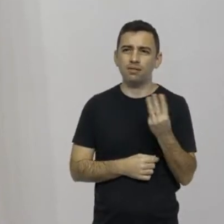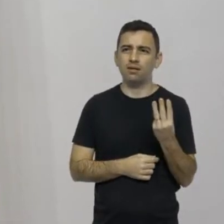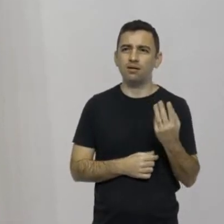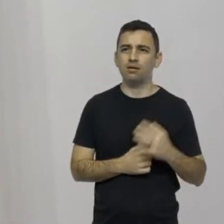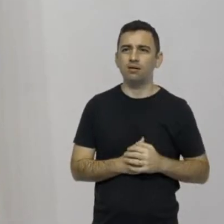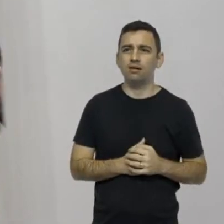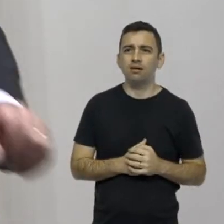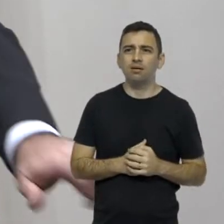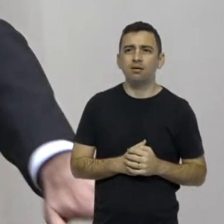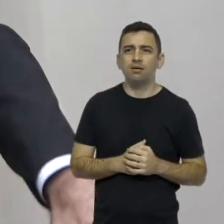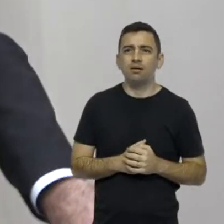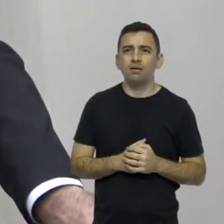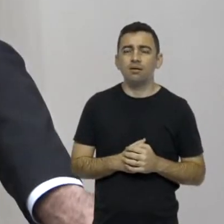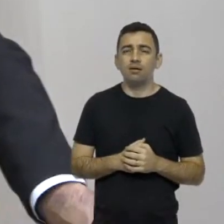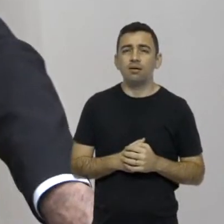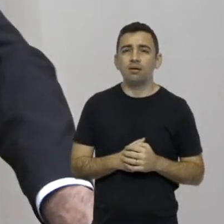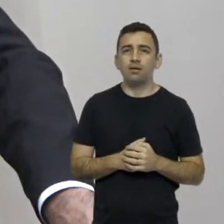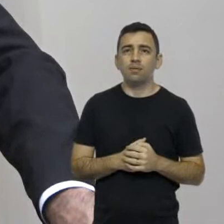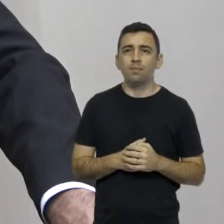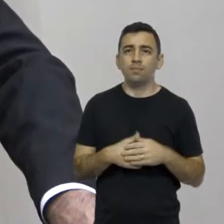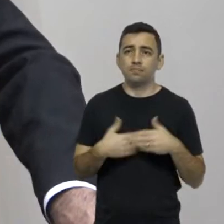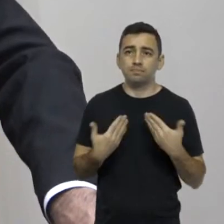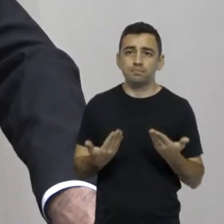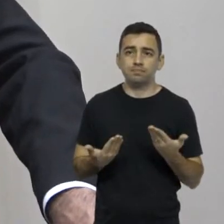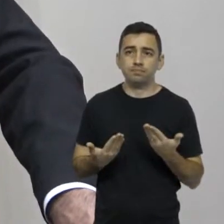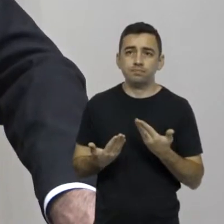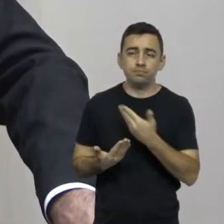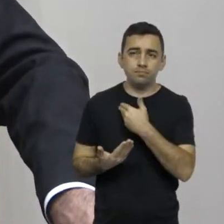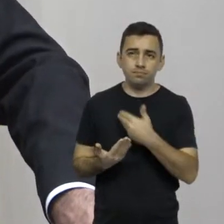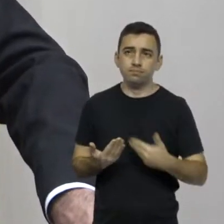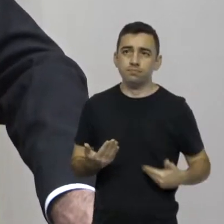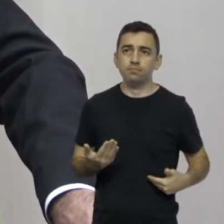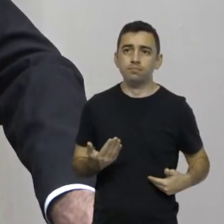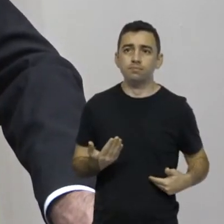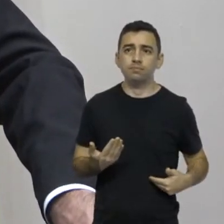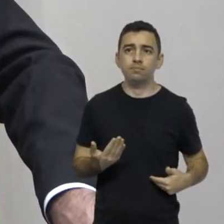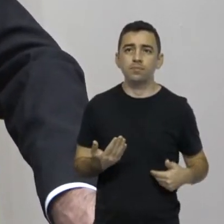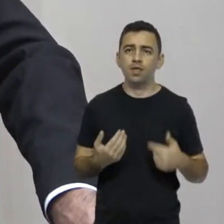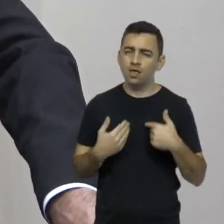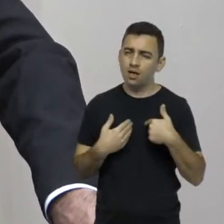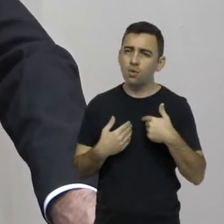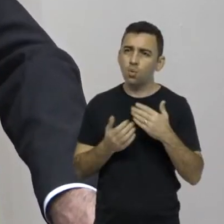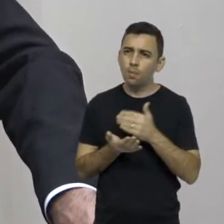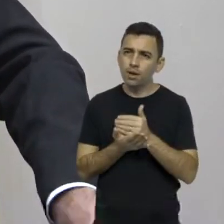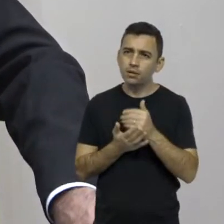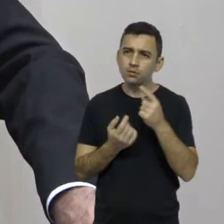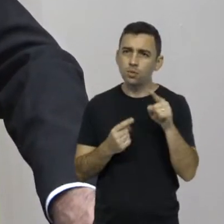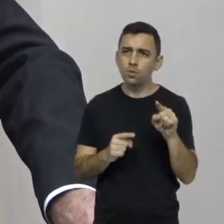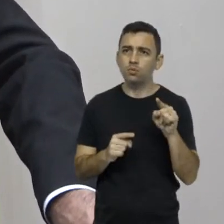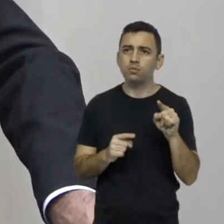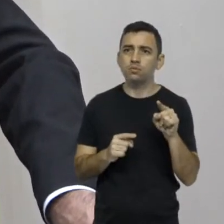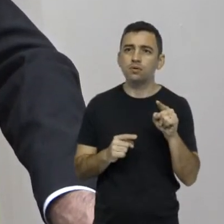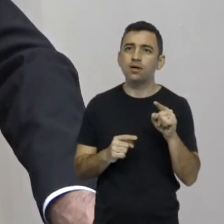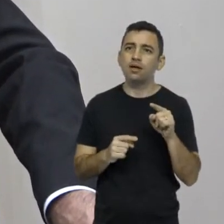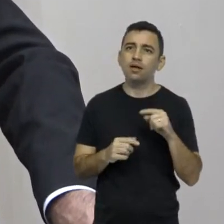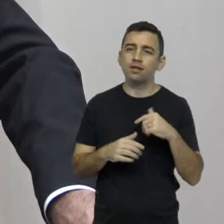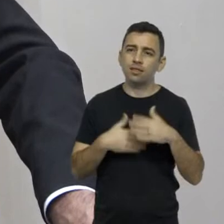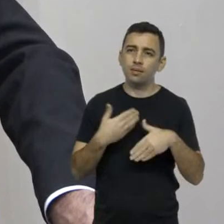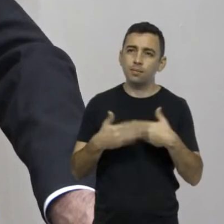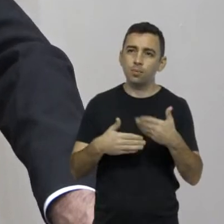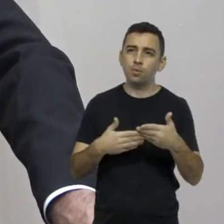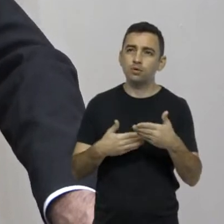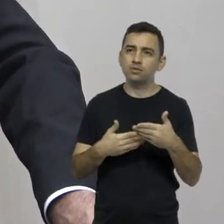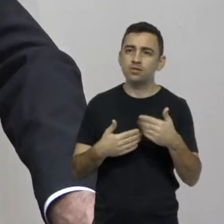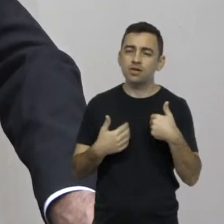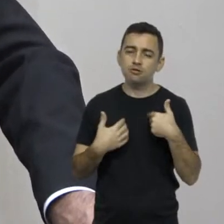quando o Estado, e eu no início até fui contra, mas acabei sendo convencido que